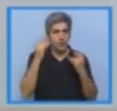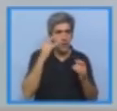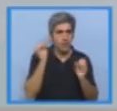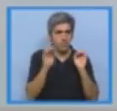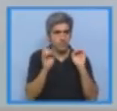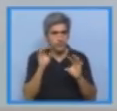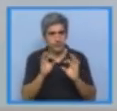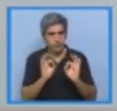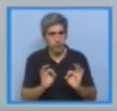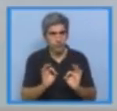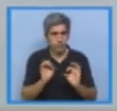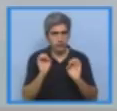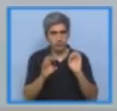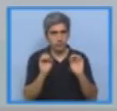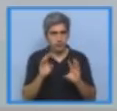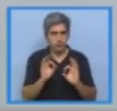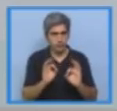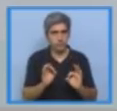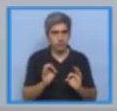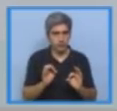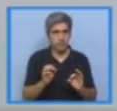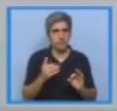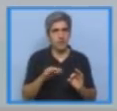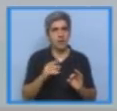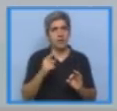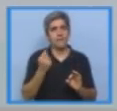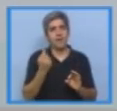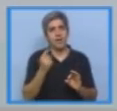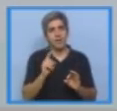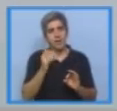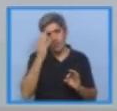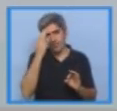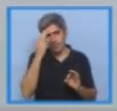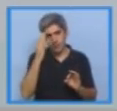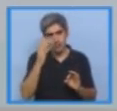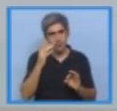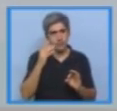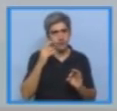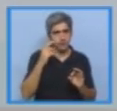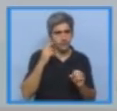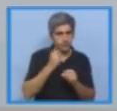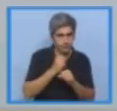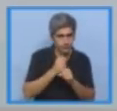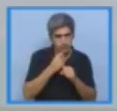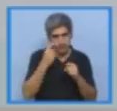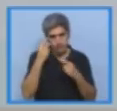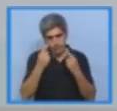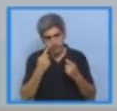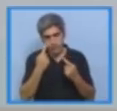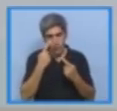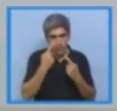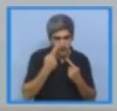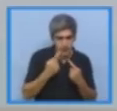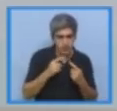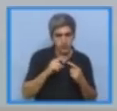Ideias pré-cozinhadas, é pronto a consumir e há um déficit desta capacidade de trabalhar, de conhecer, de estudar,